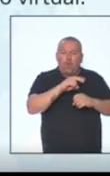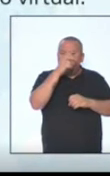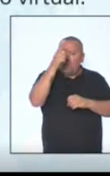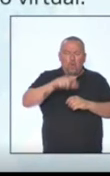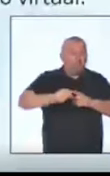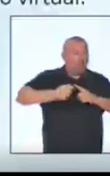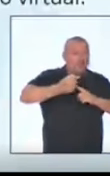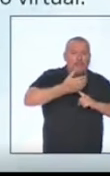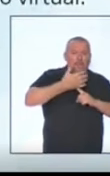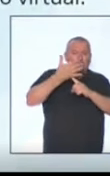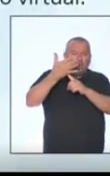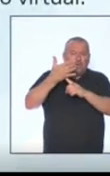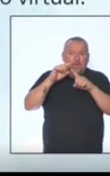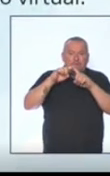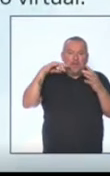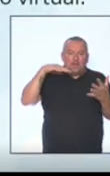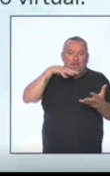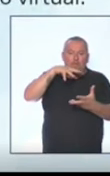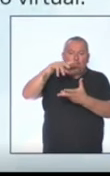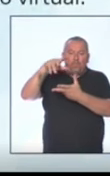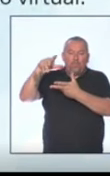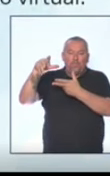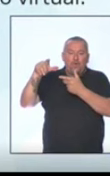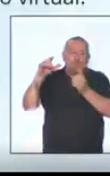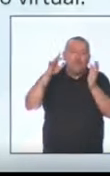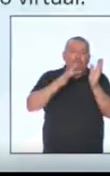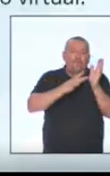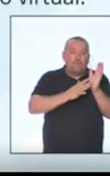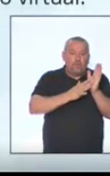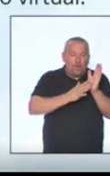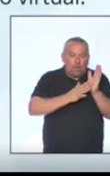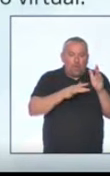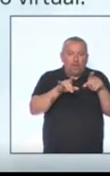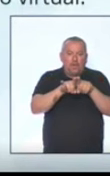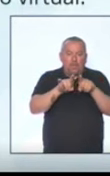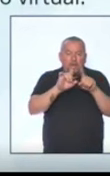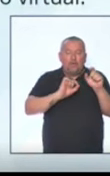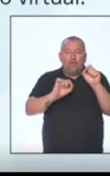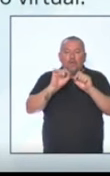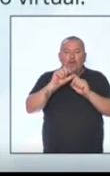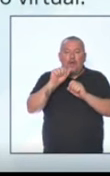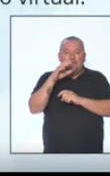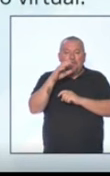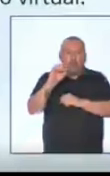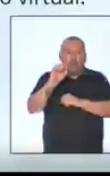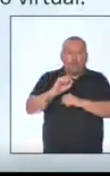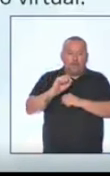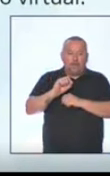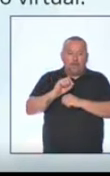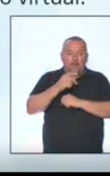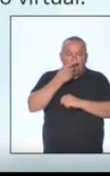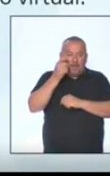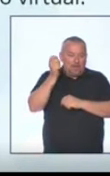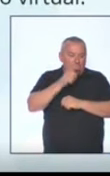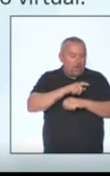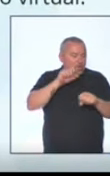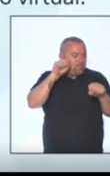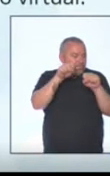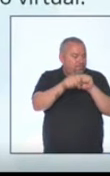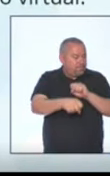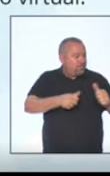tecnologias relacionadas ao mundo virtual, sendo a ação como objetivo de agredir,